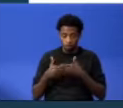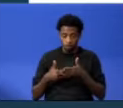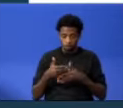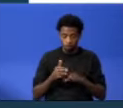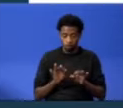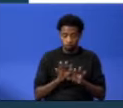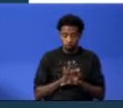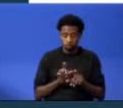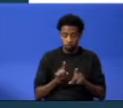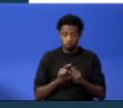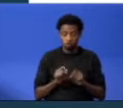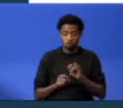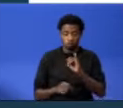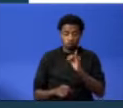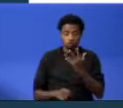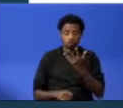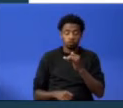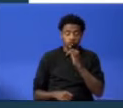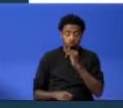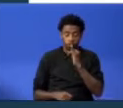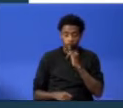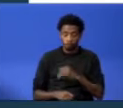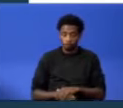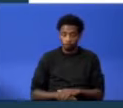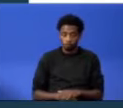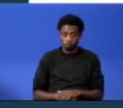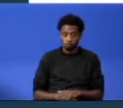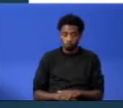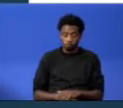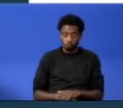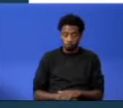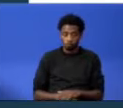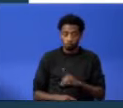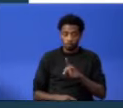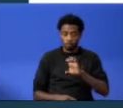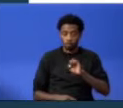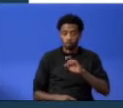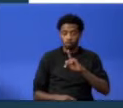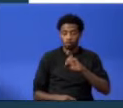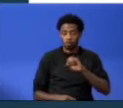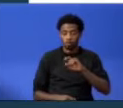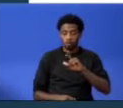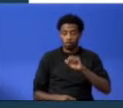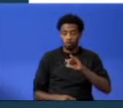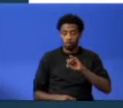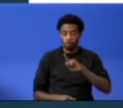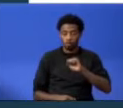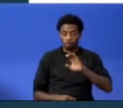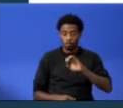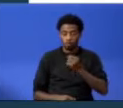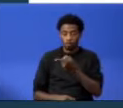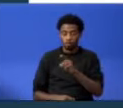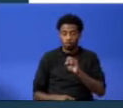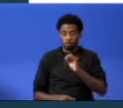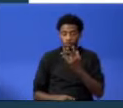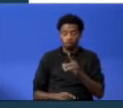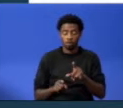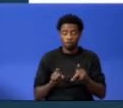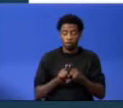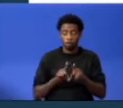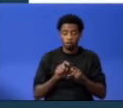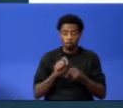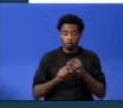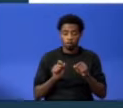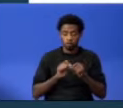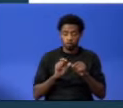processo, vai gerar, né, um processo, né, na sequência de despolarização, tá? Então, ocorre uma despolarização e